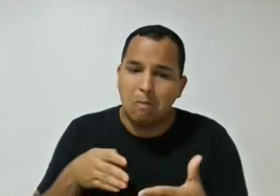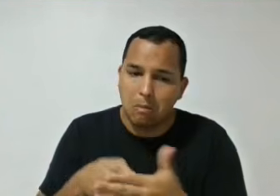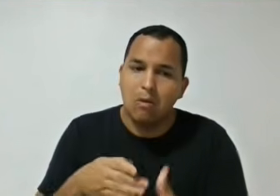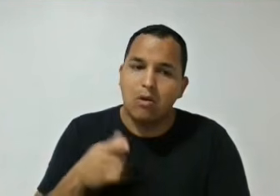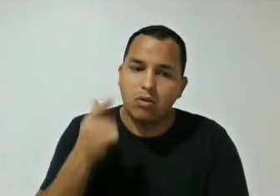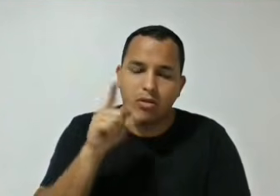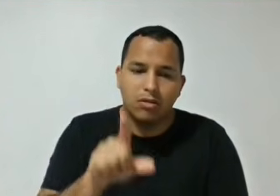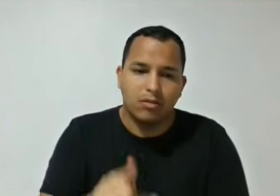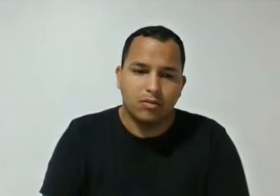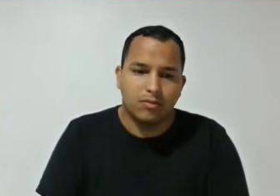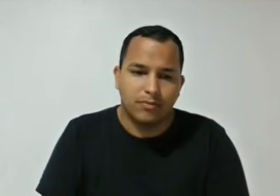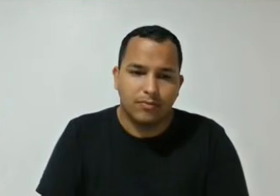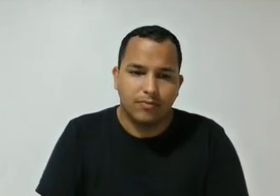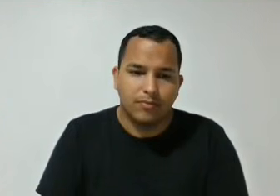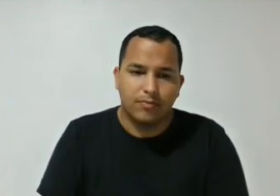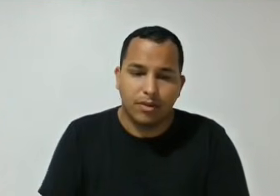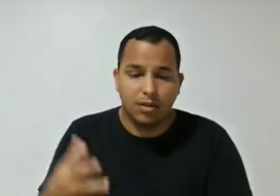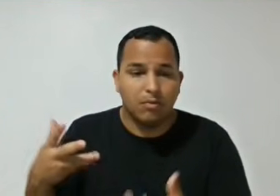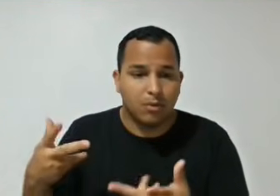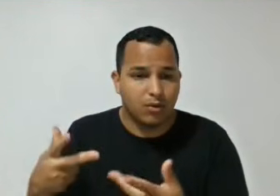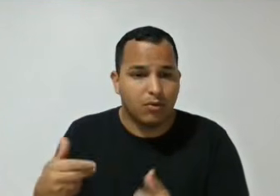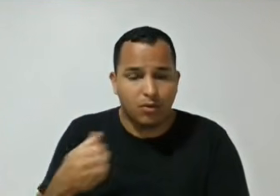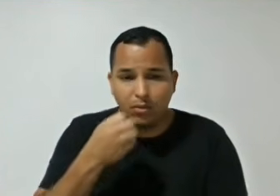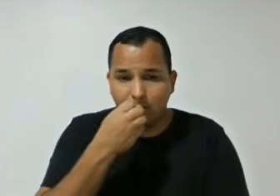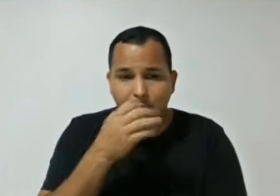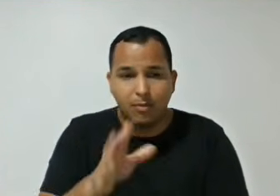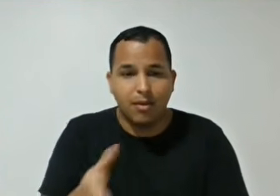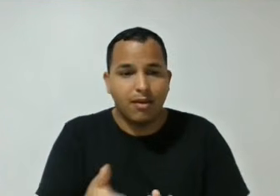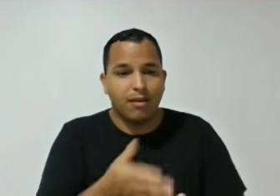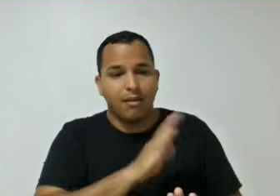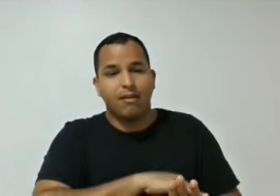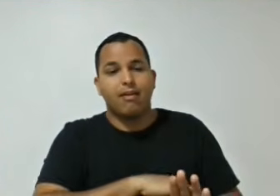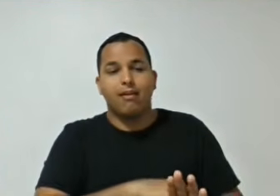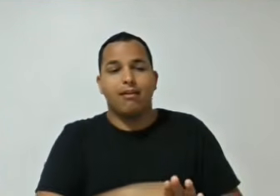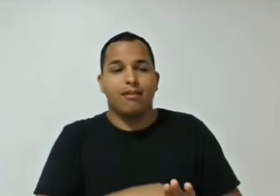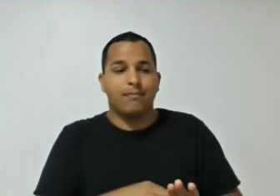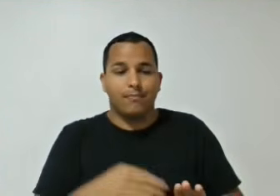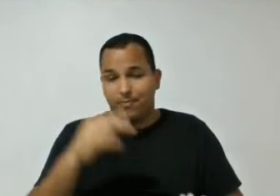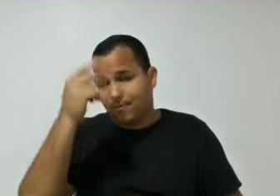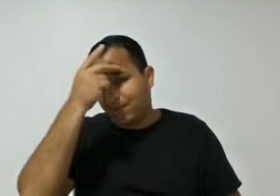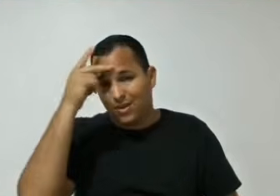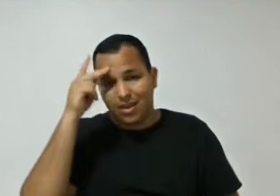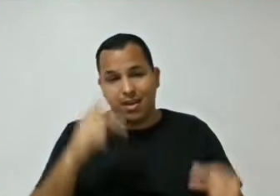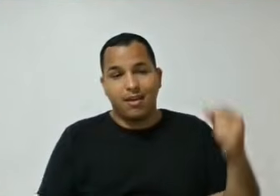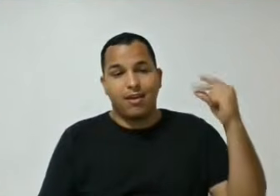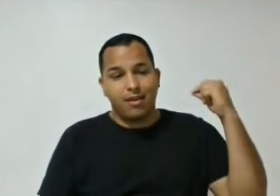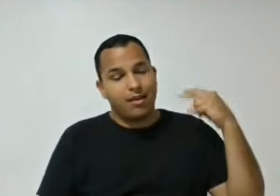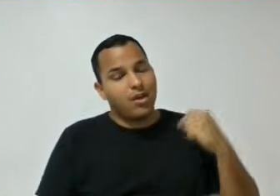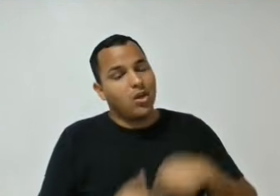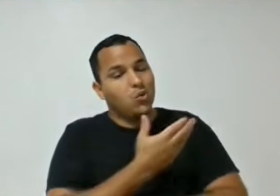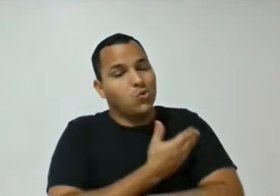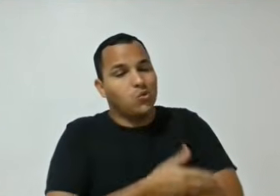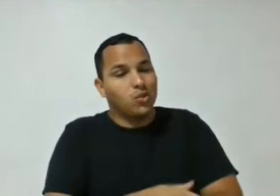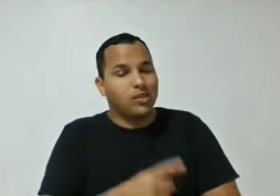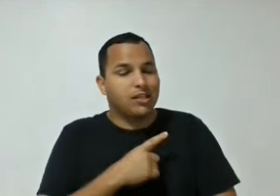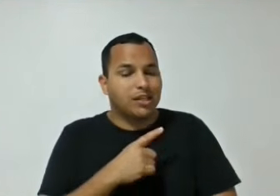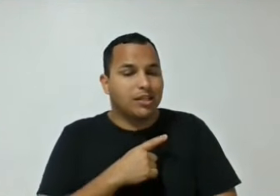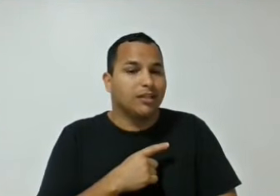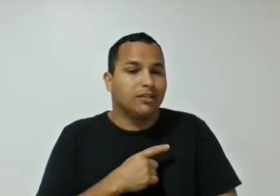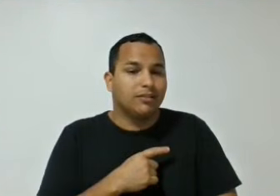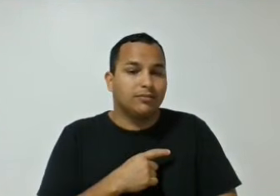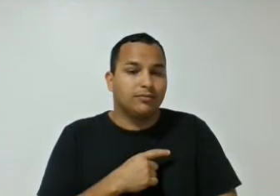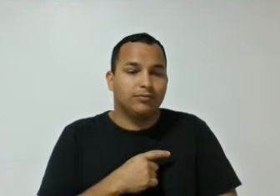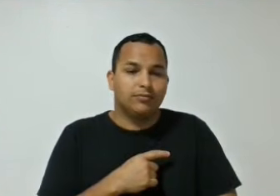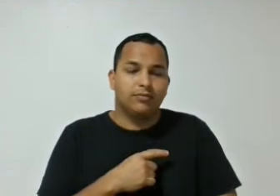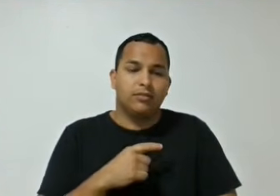ali foi um feito extraordinário, mas foi a velha guarda que retoma com a nova moçada para poder fazer essa linha de frente. Nós temos que entender que esse stand-by foi